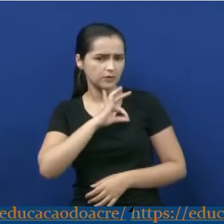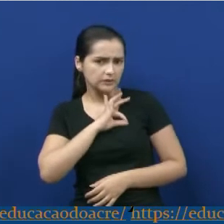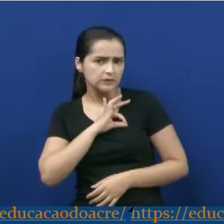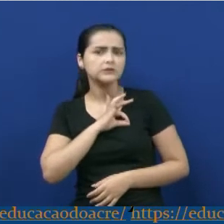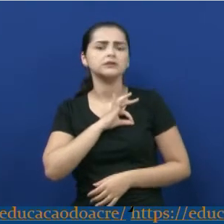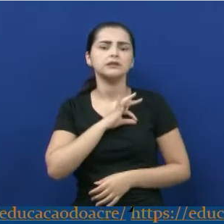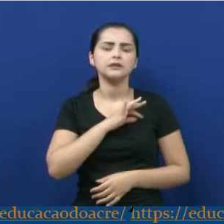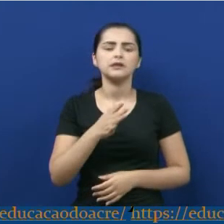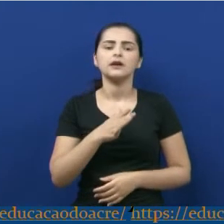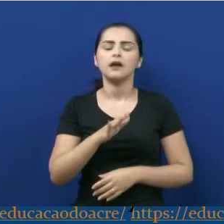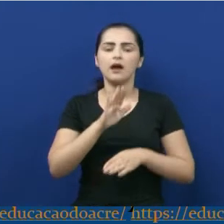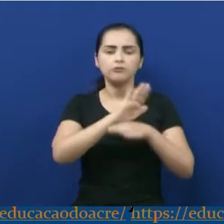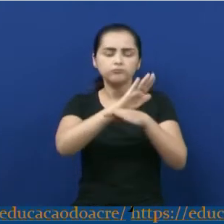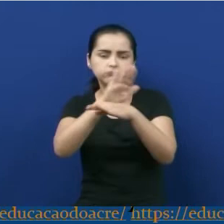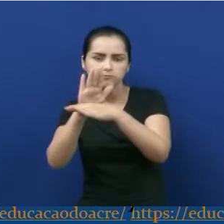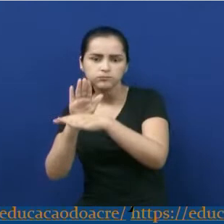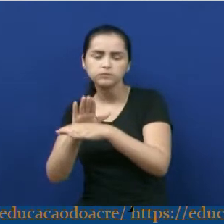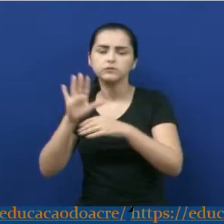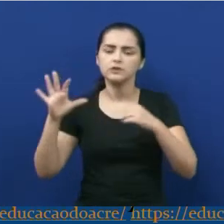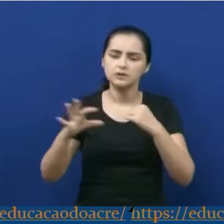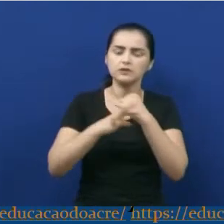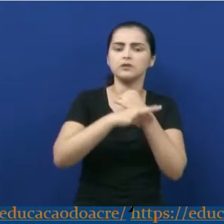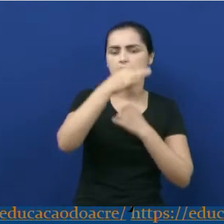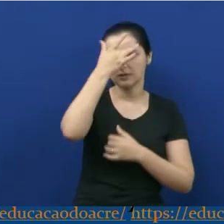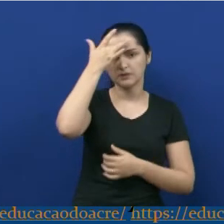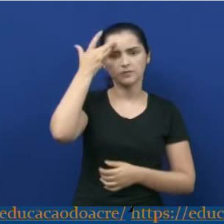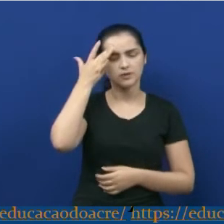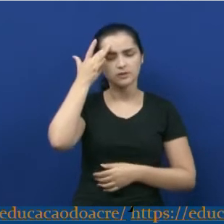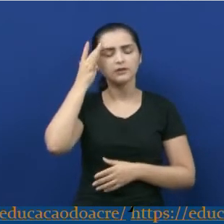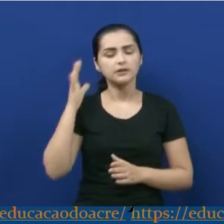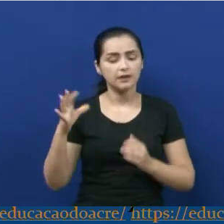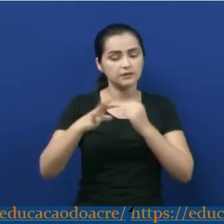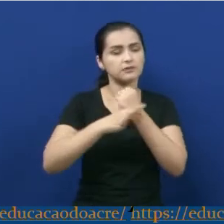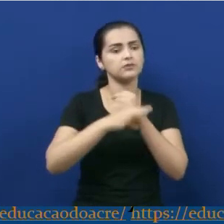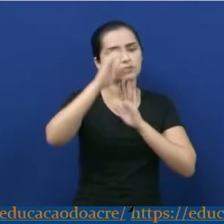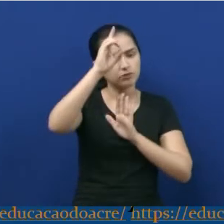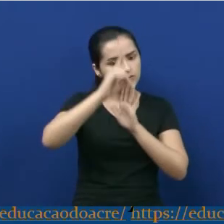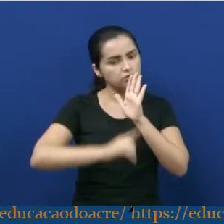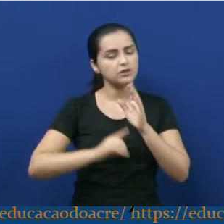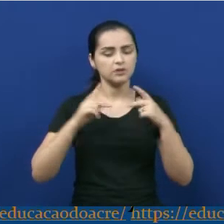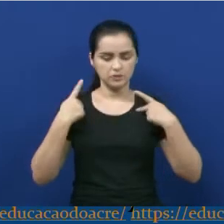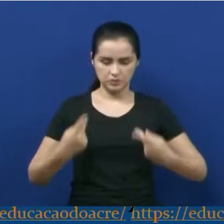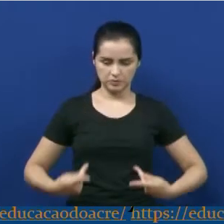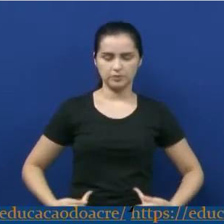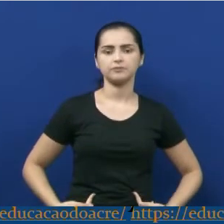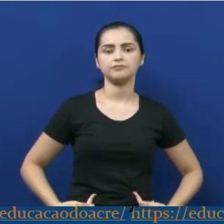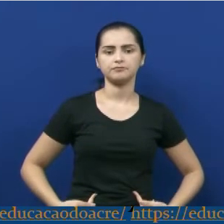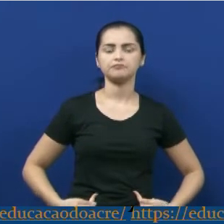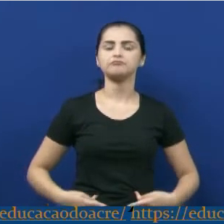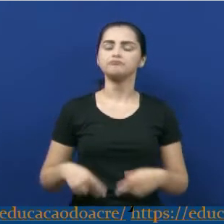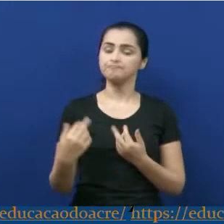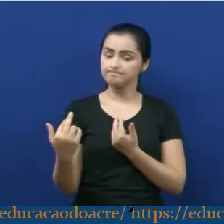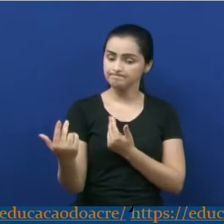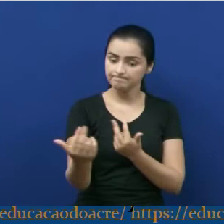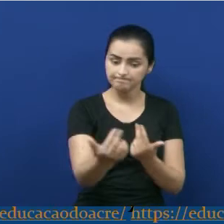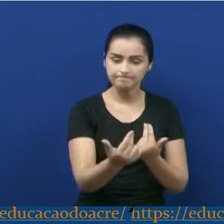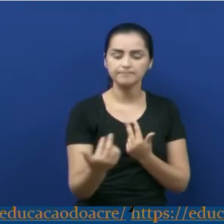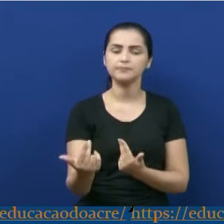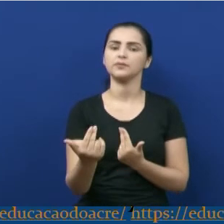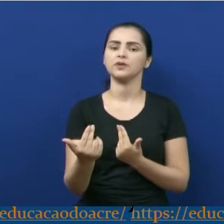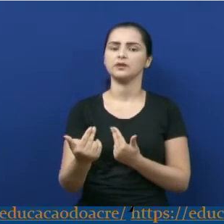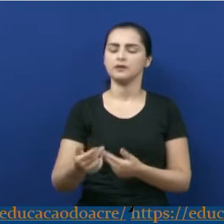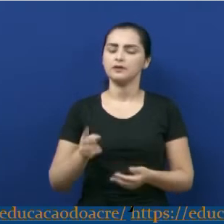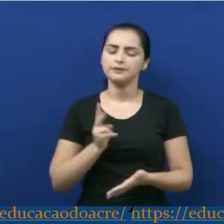tratando do restante da população que garantiram os direitos humanos não relativizados ambos muitas